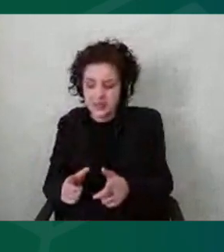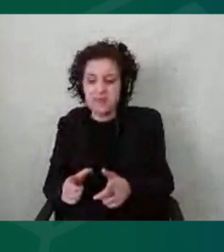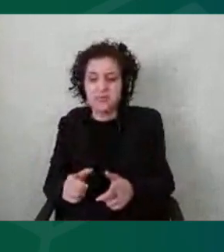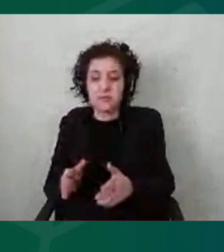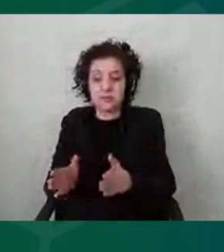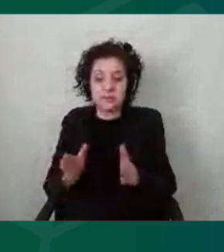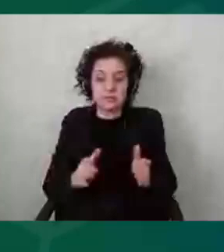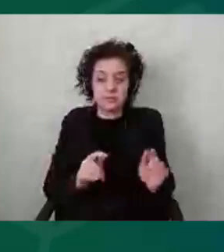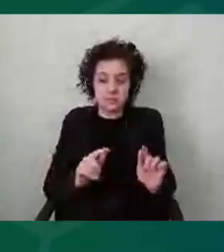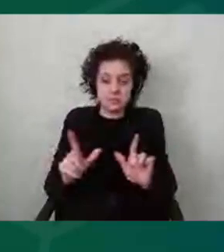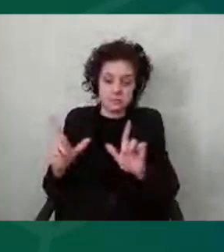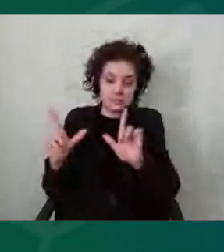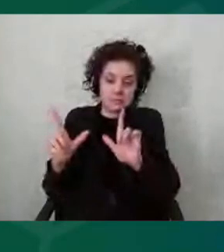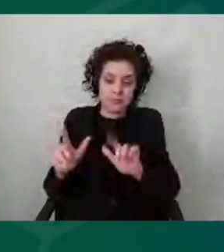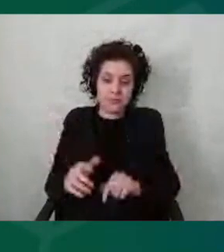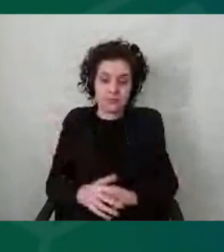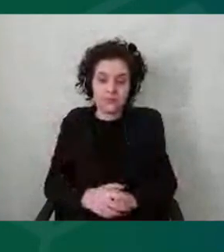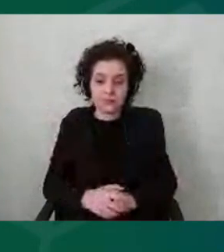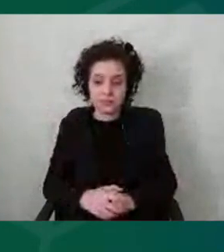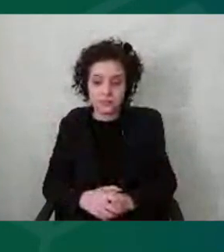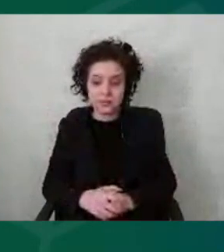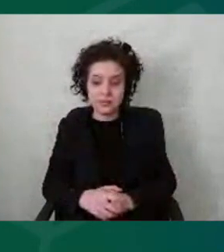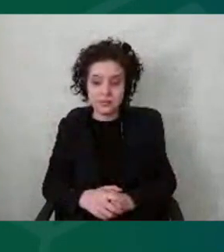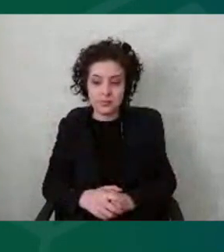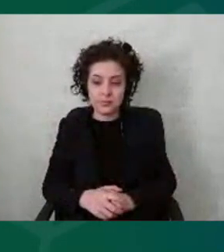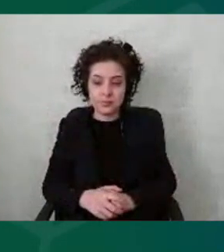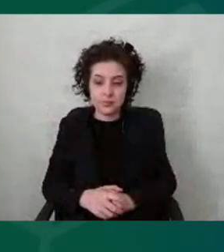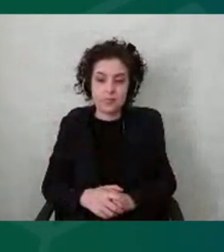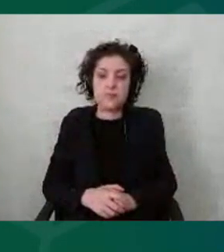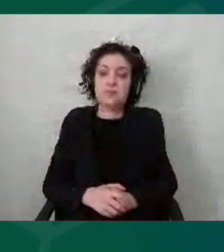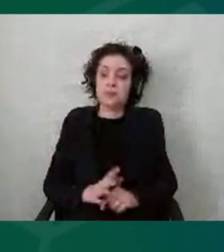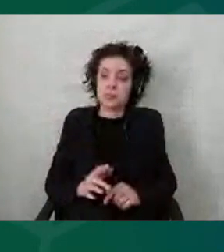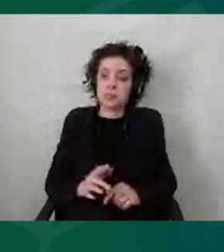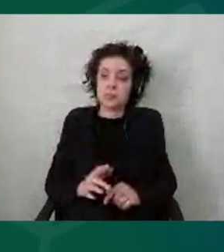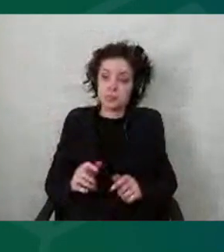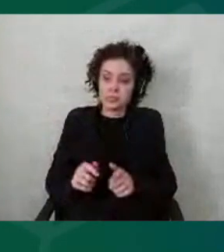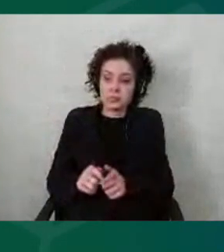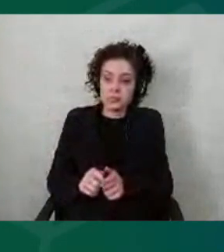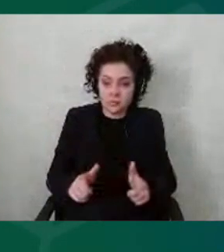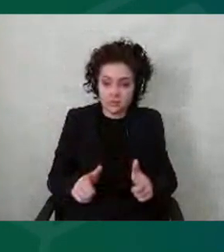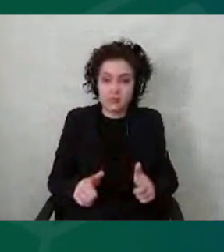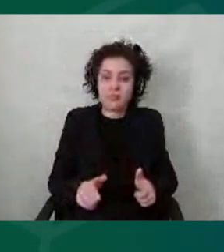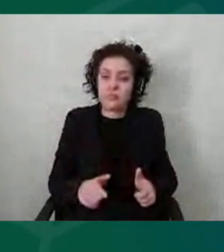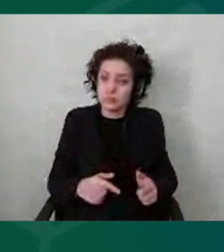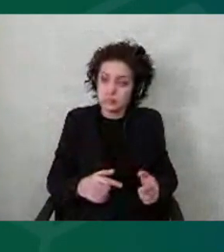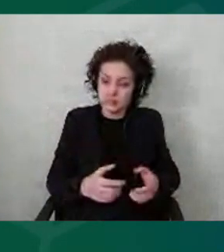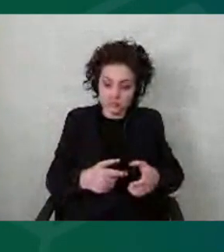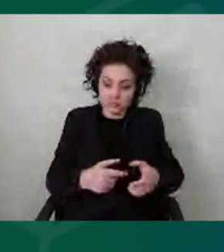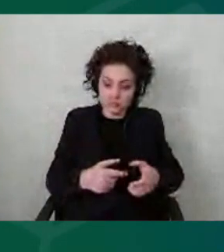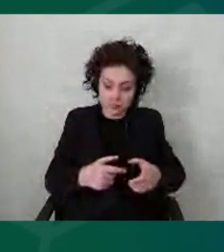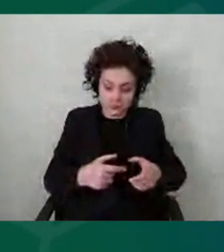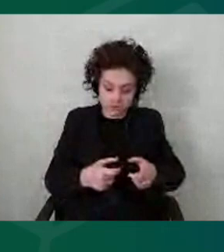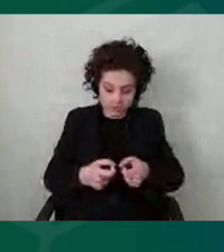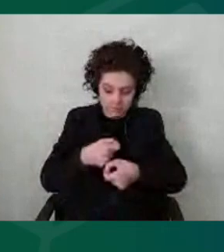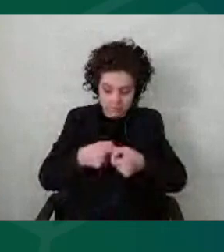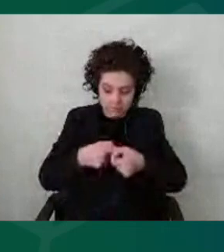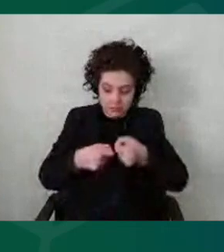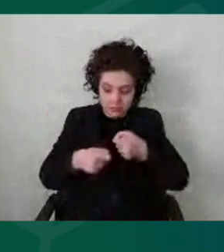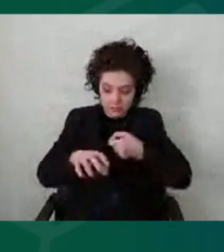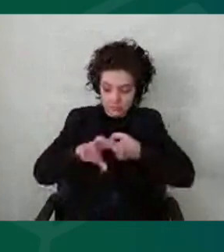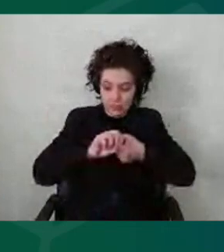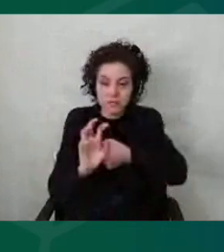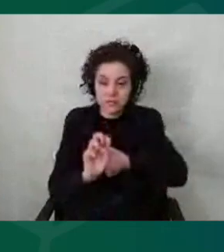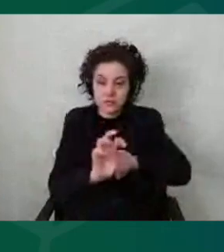favor, já devido à resposta do nosso hospedeiro, e o que nós vemos aqui nesse